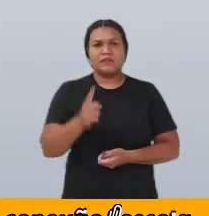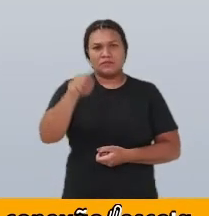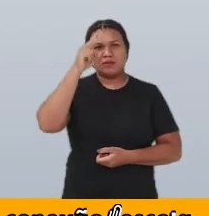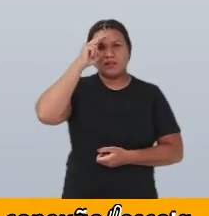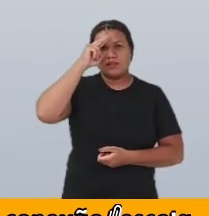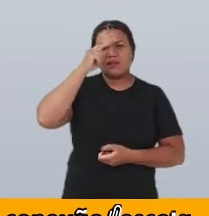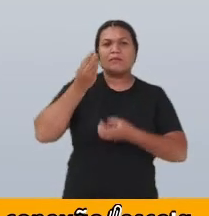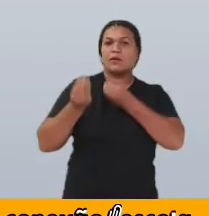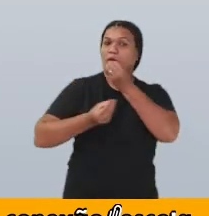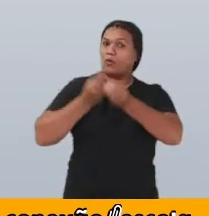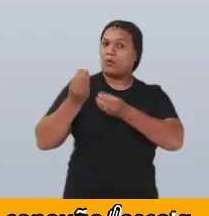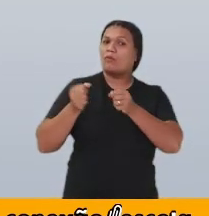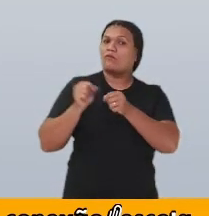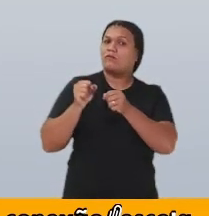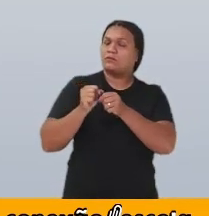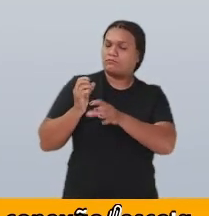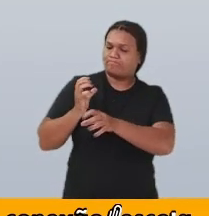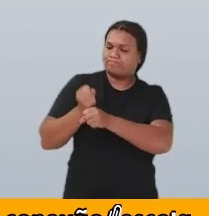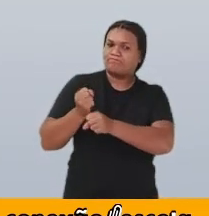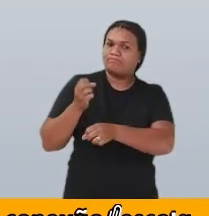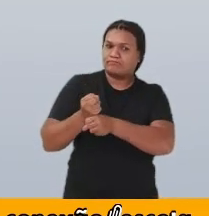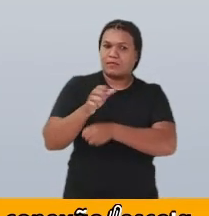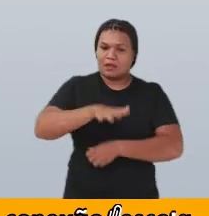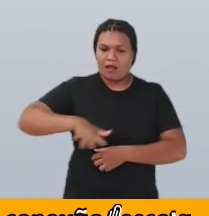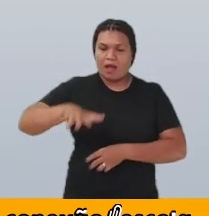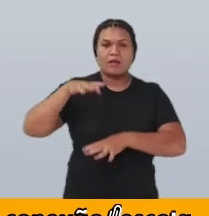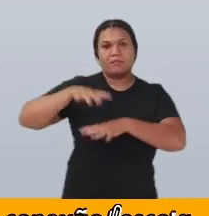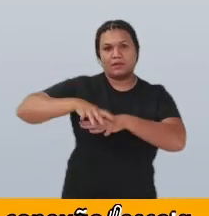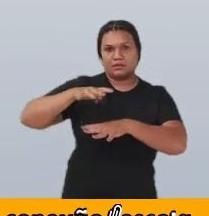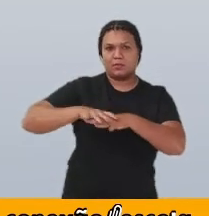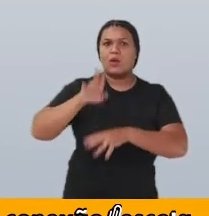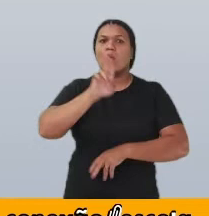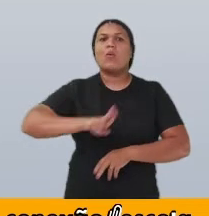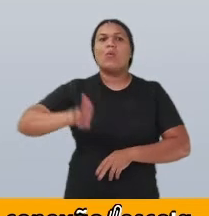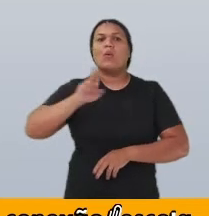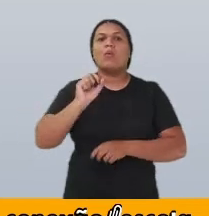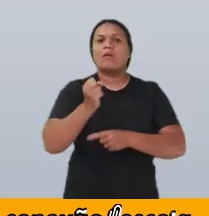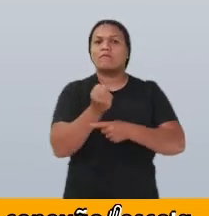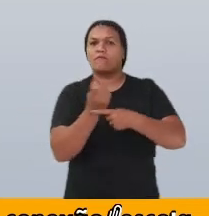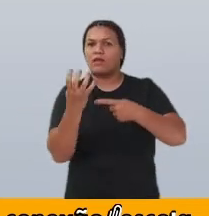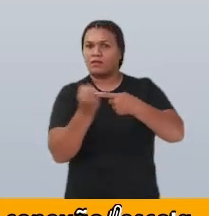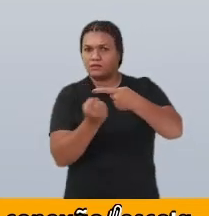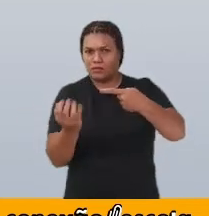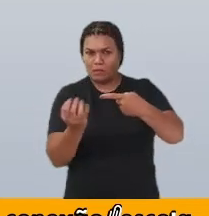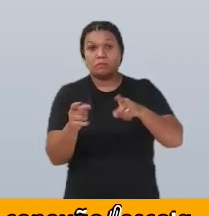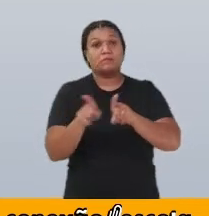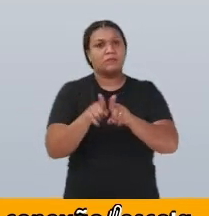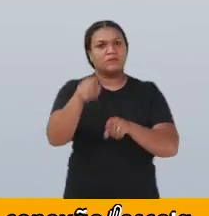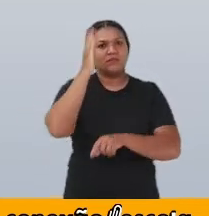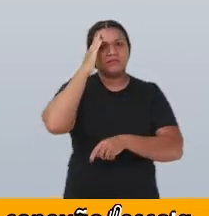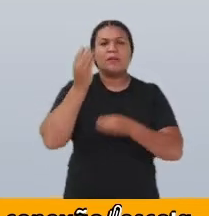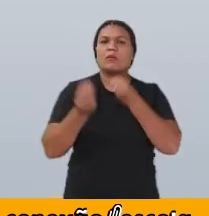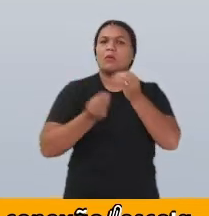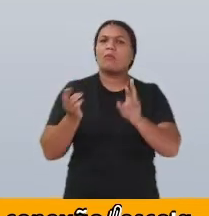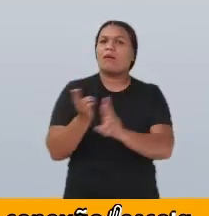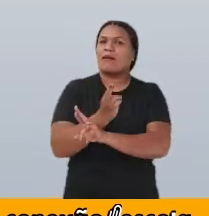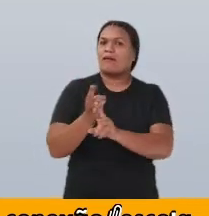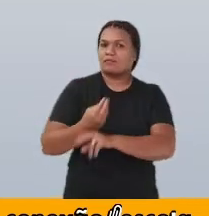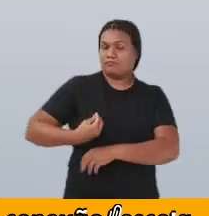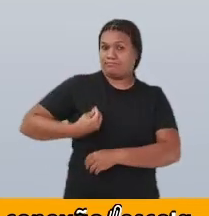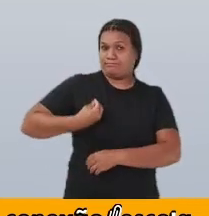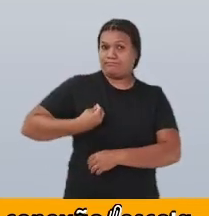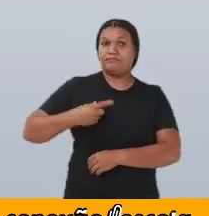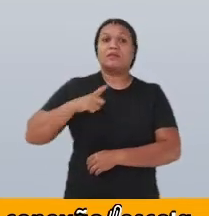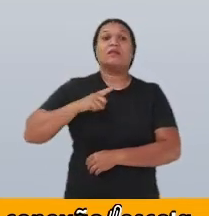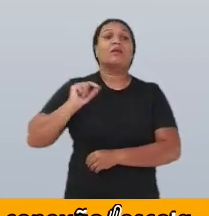Você se lembra como efetuar as operações matemáticas com as frações? Sabe a relação existente entre